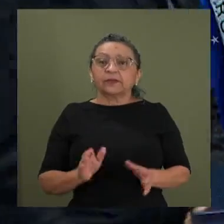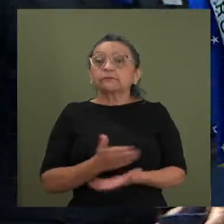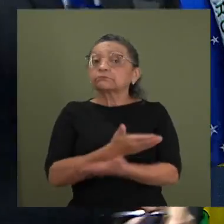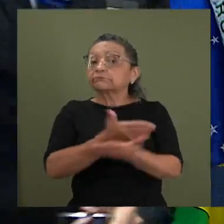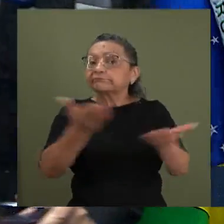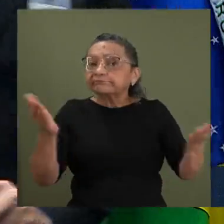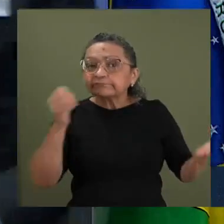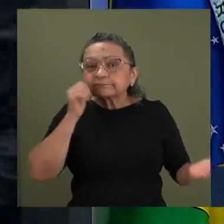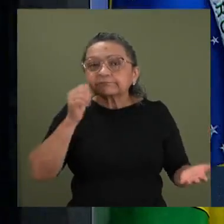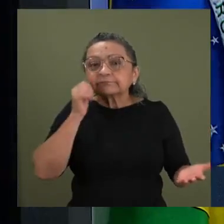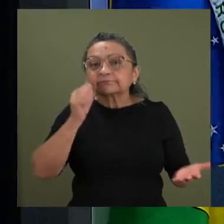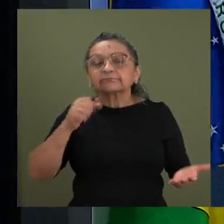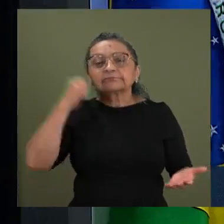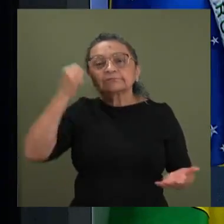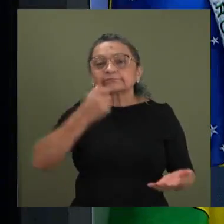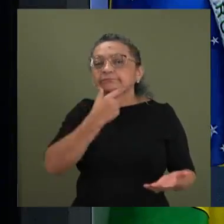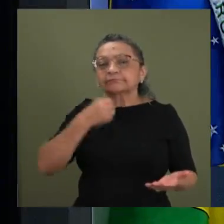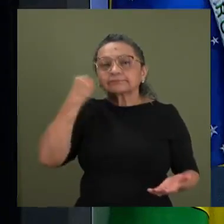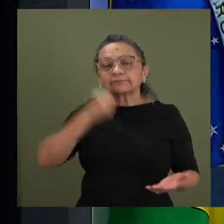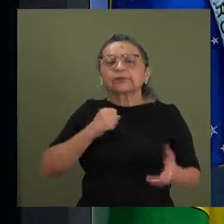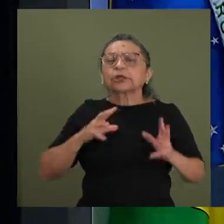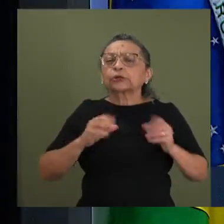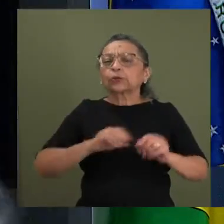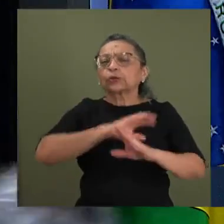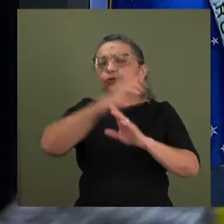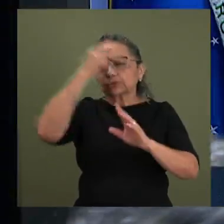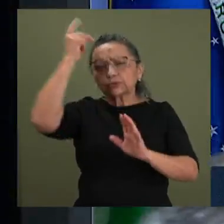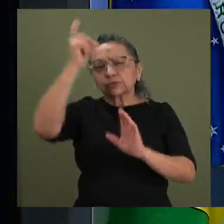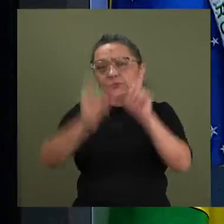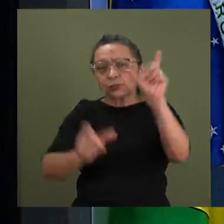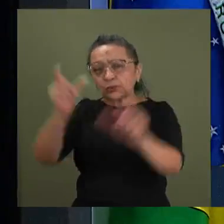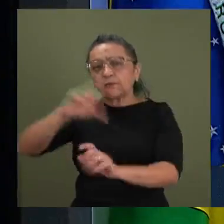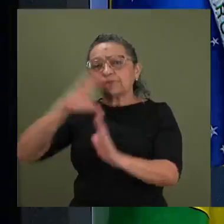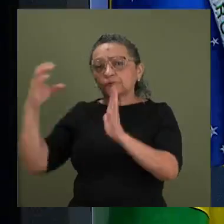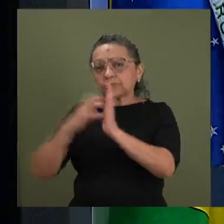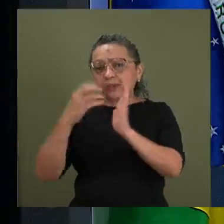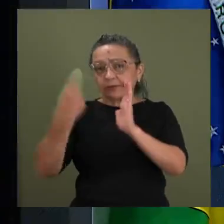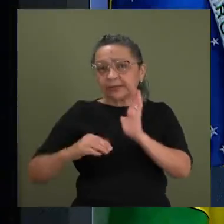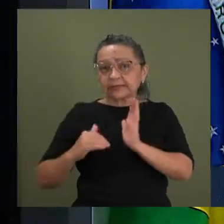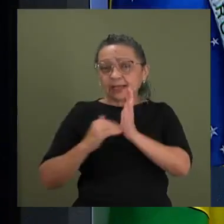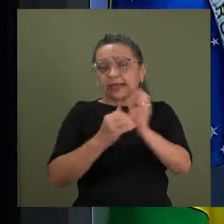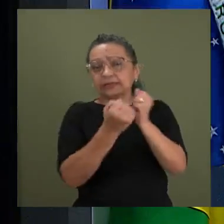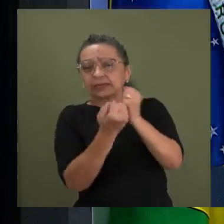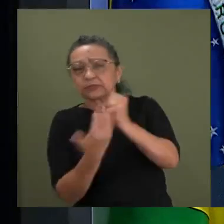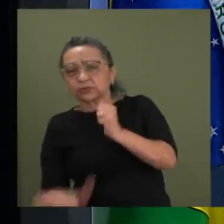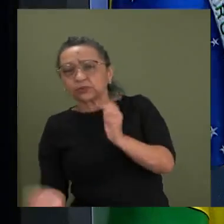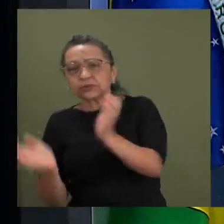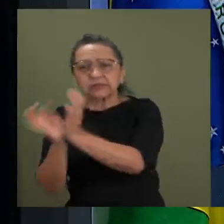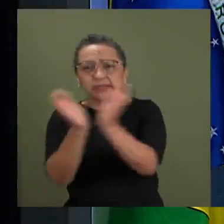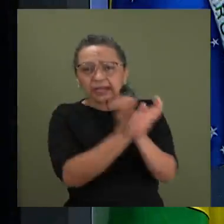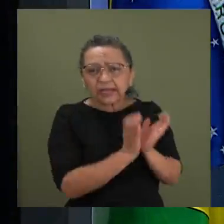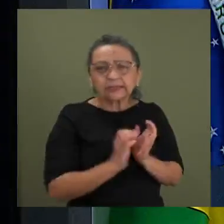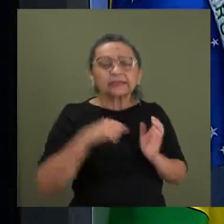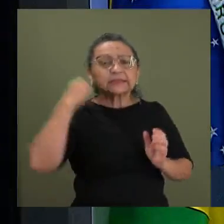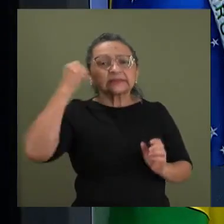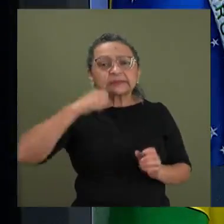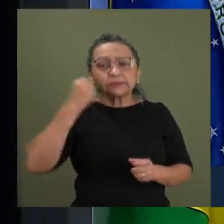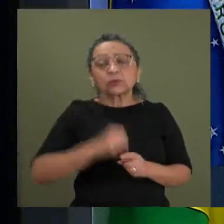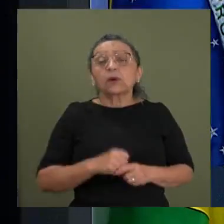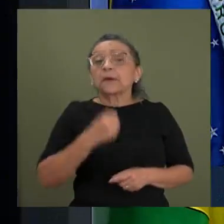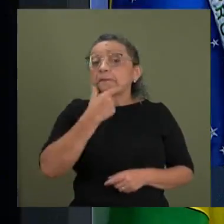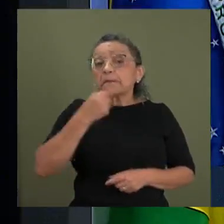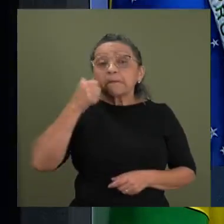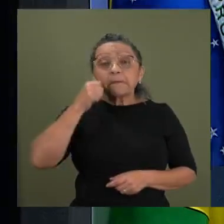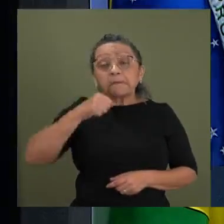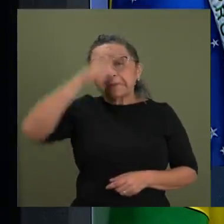senhoras senadoras, senhores senadores, funcionários dessa casa, assessores, brasileiras, brasileiros que estão nos